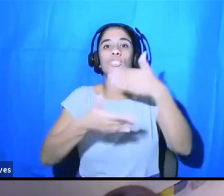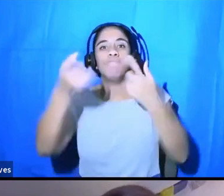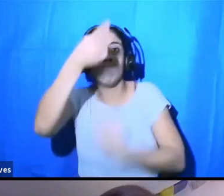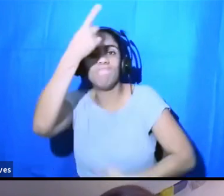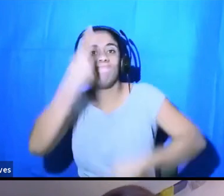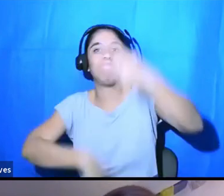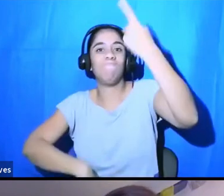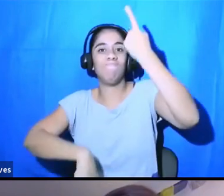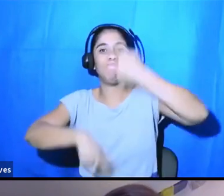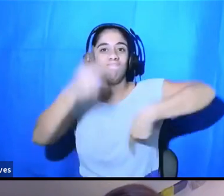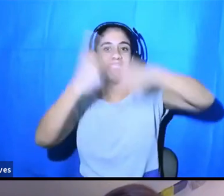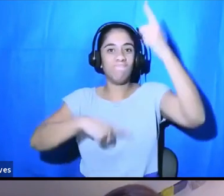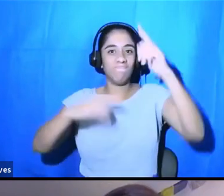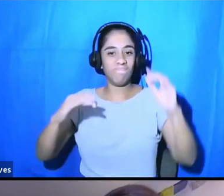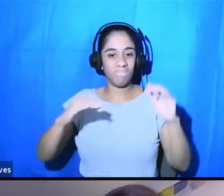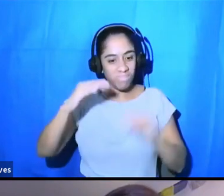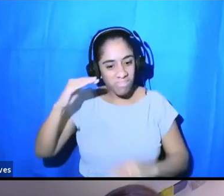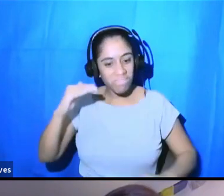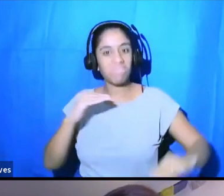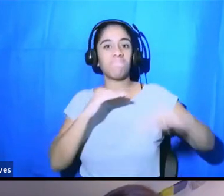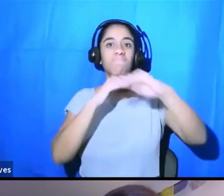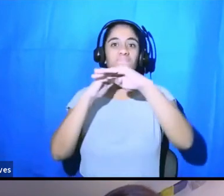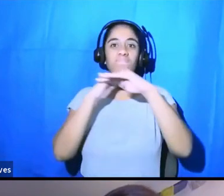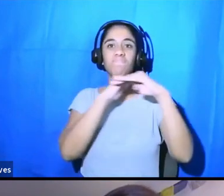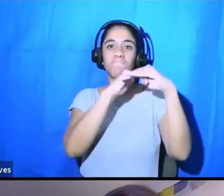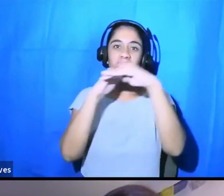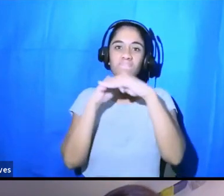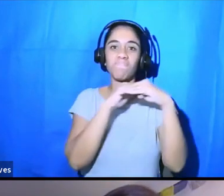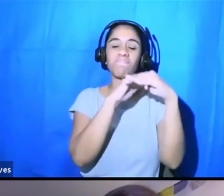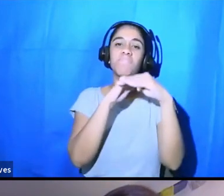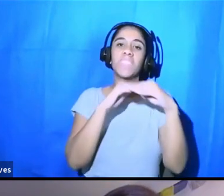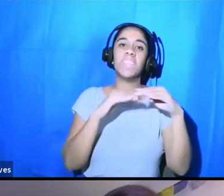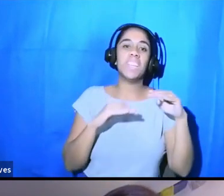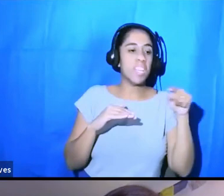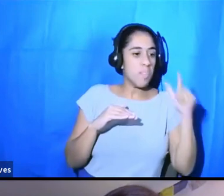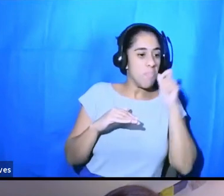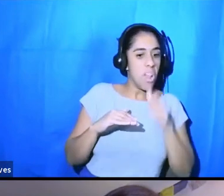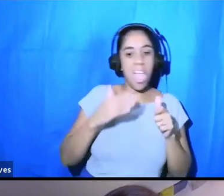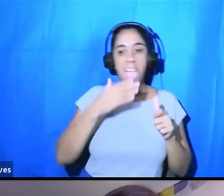vocês tentam com paridade de gênero com reservas de cadeira para os povos